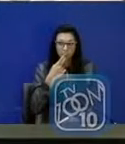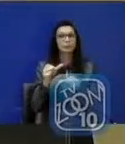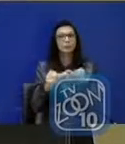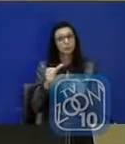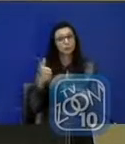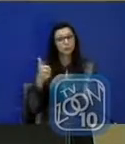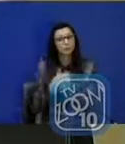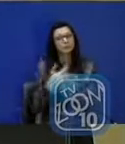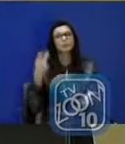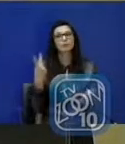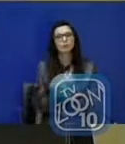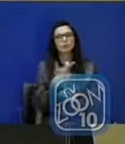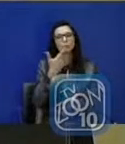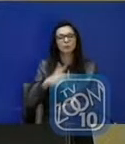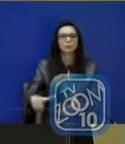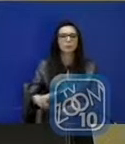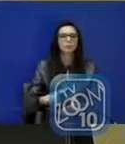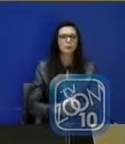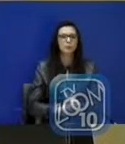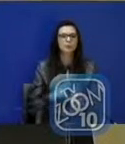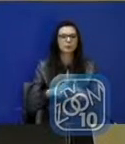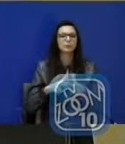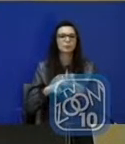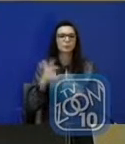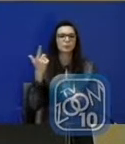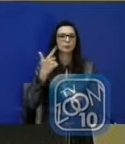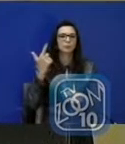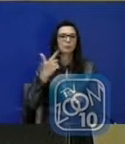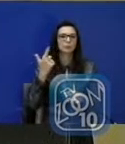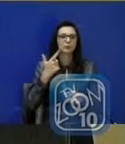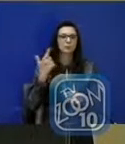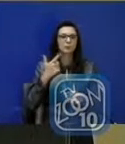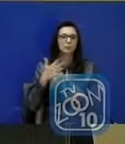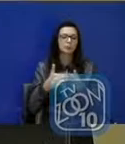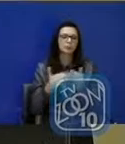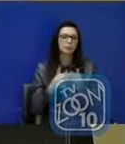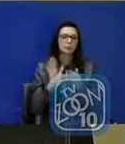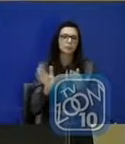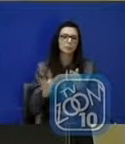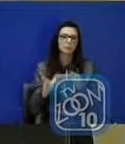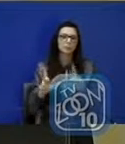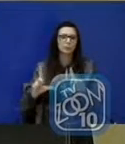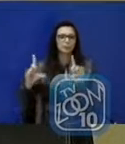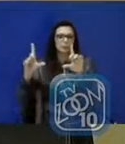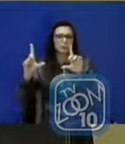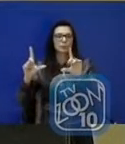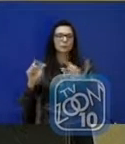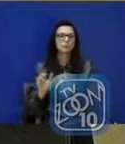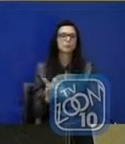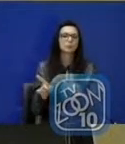Moreira. Promoção e Assistência Social da Igualdade Racial e da Diversidade